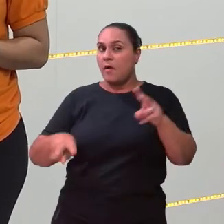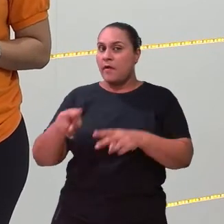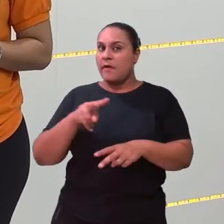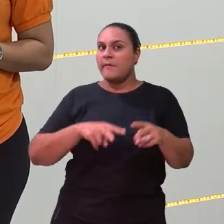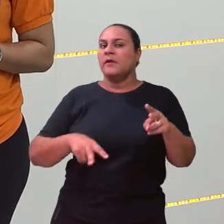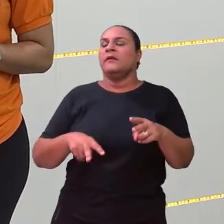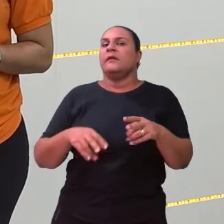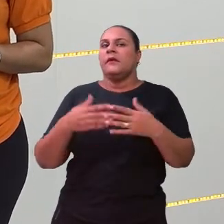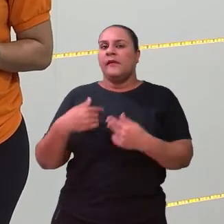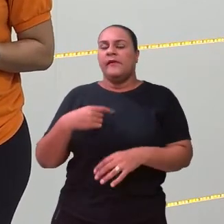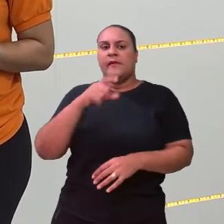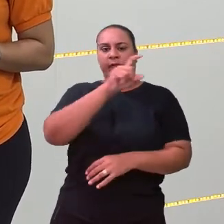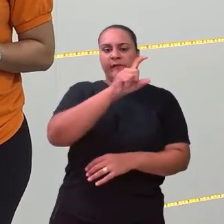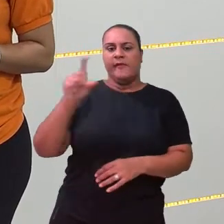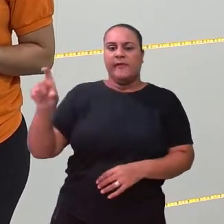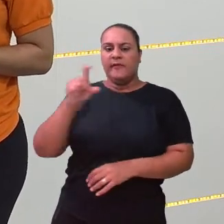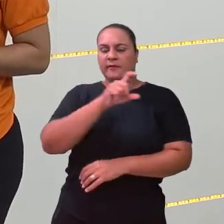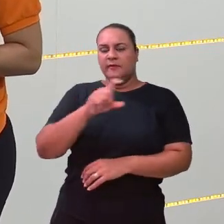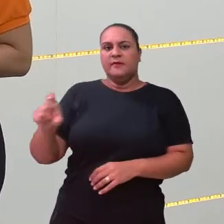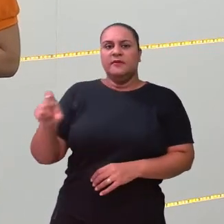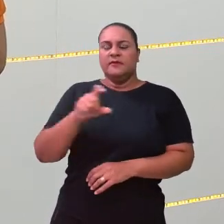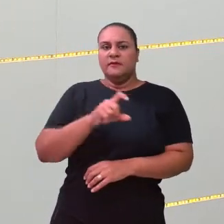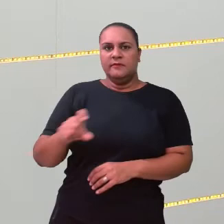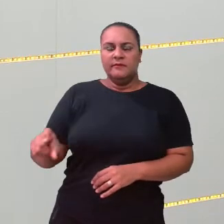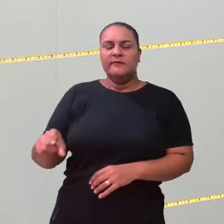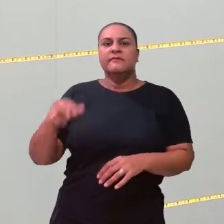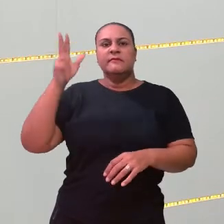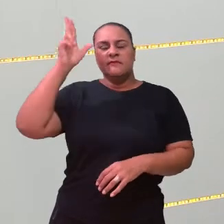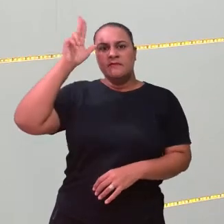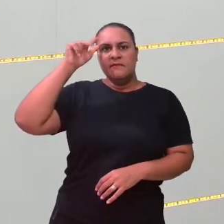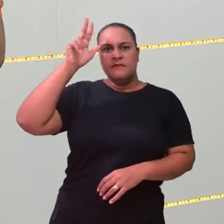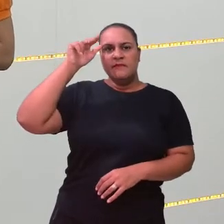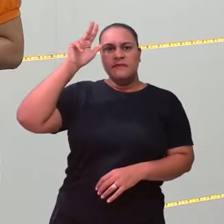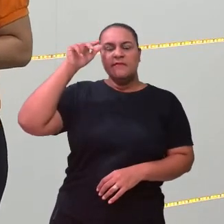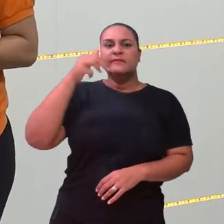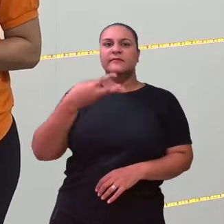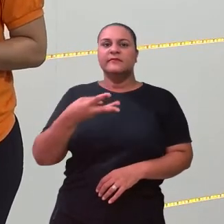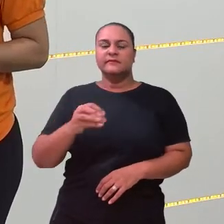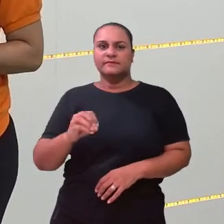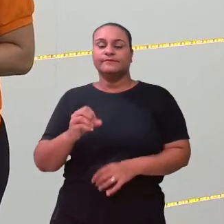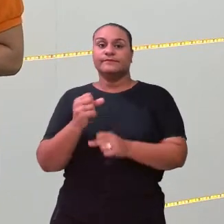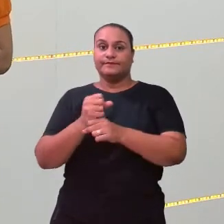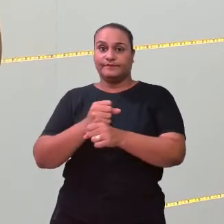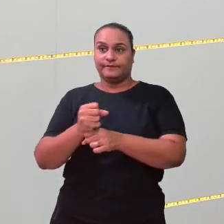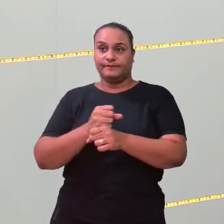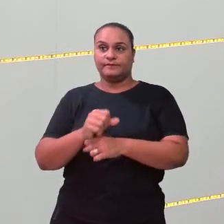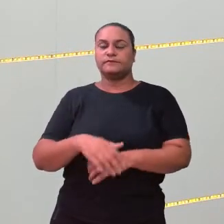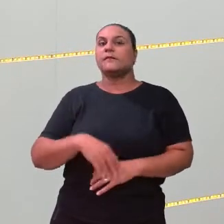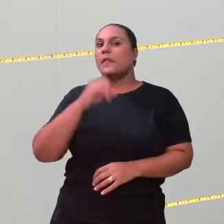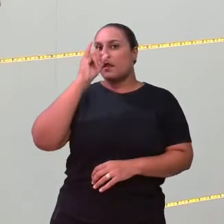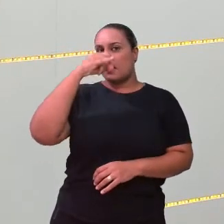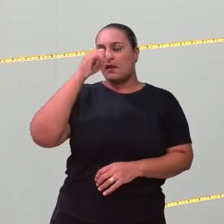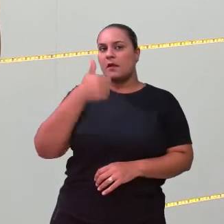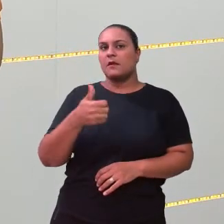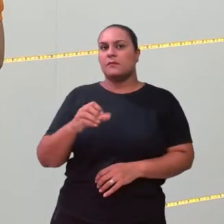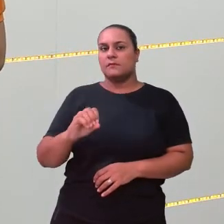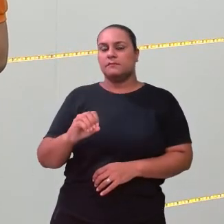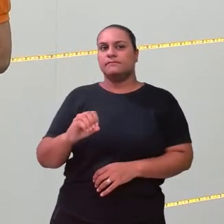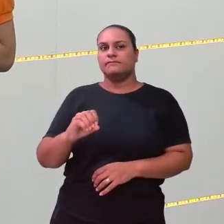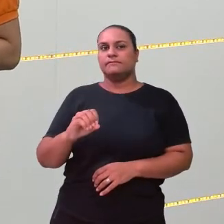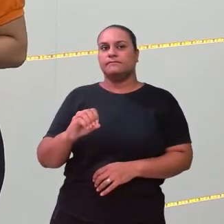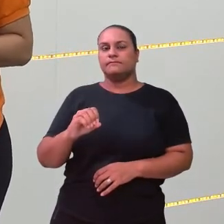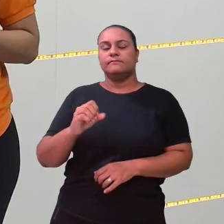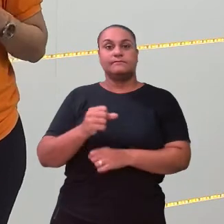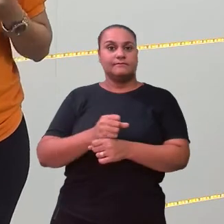leitura aqui, ó, é horizontal. Cavalo 30 anos e o porco 10